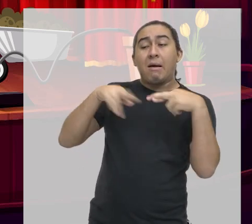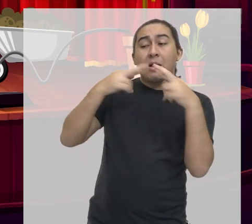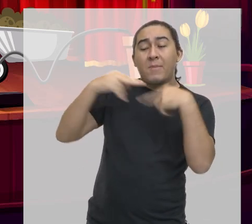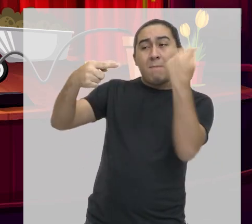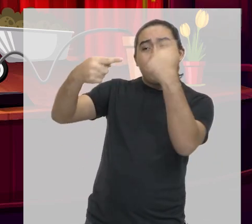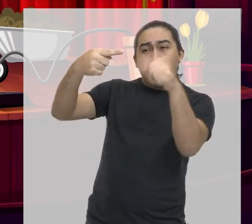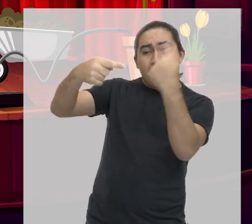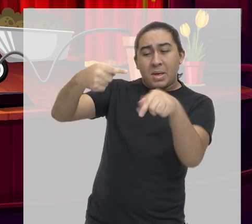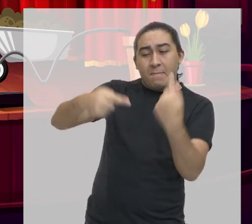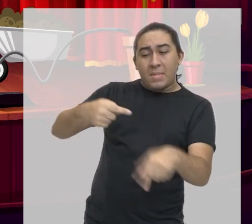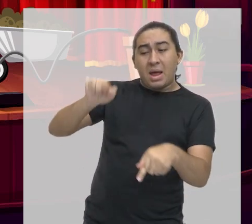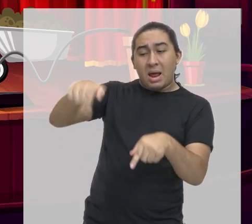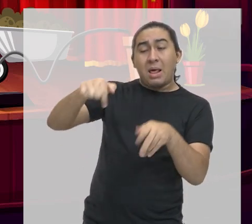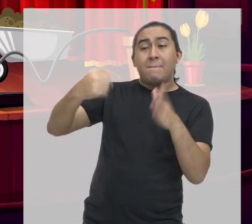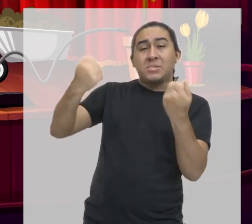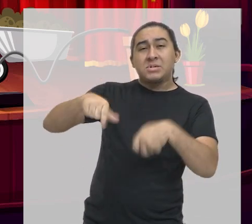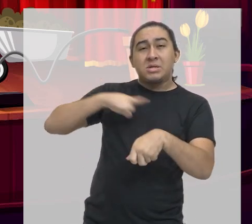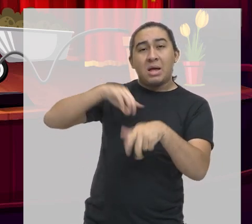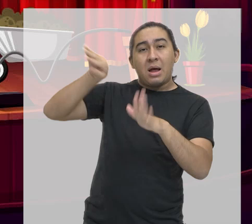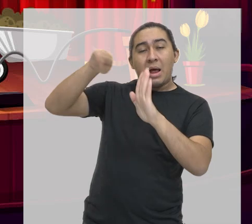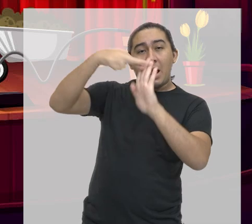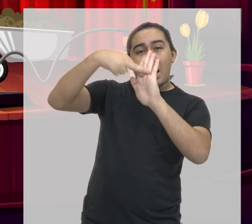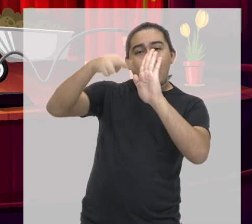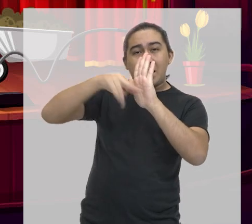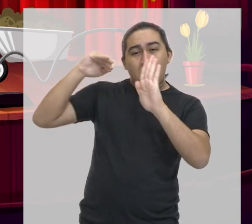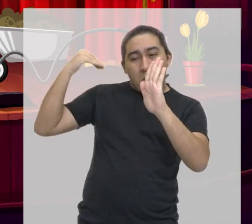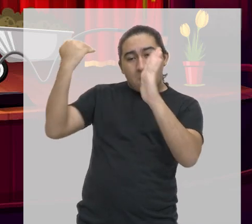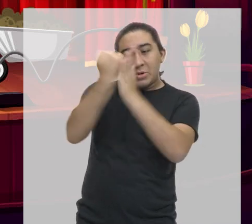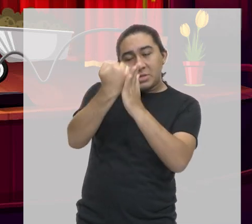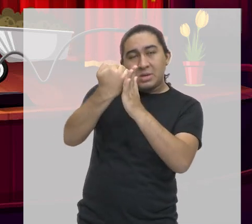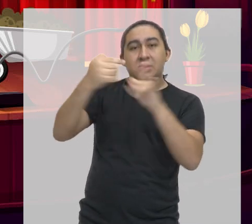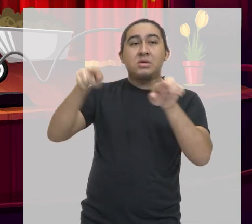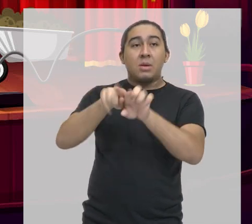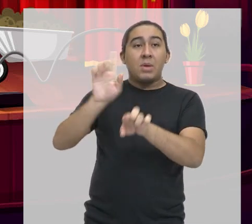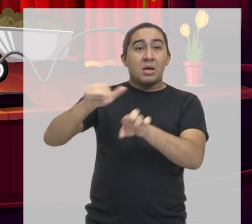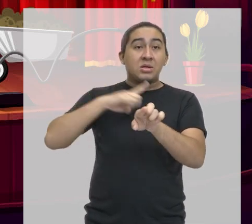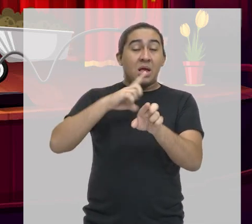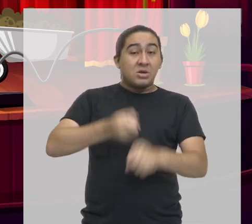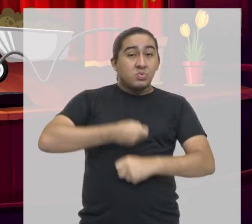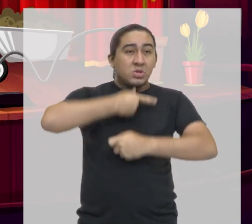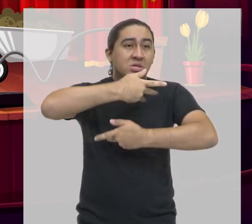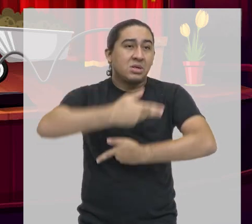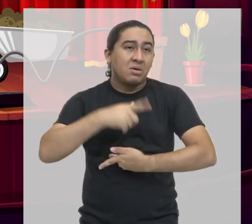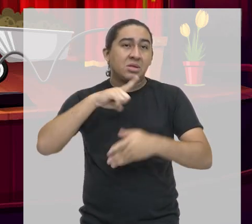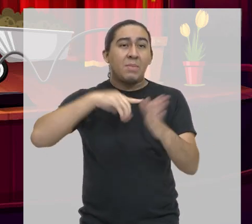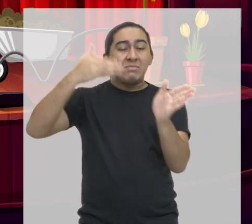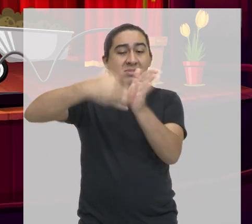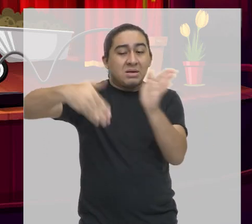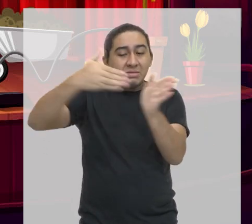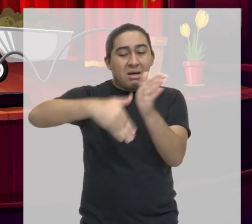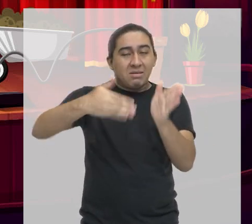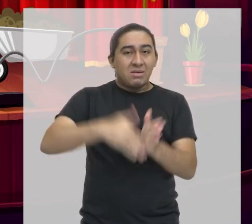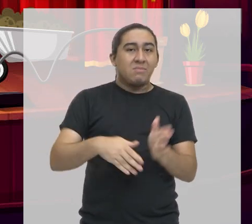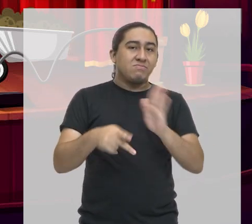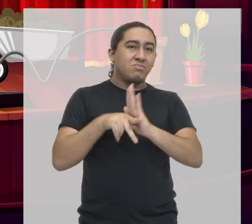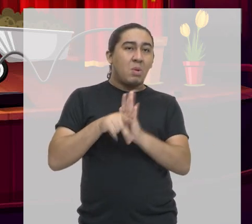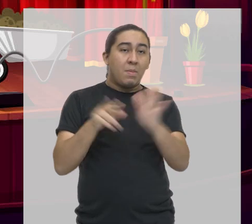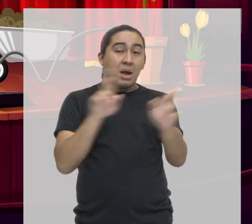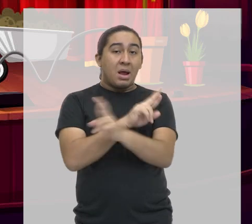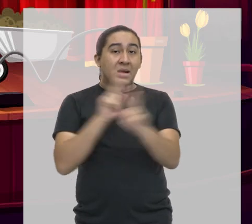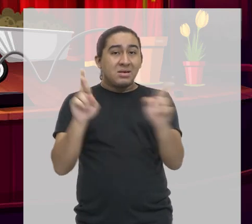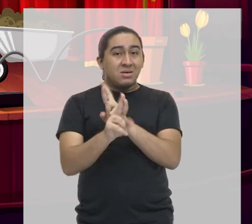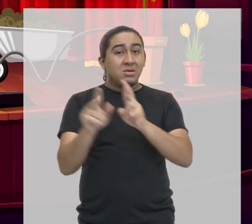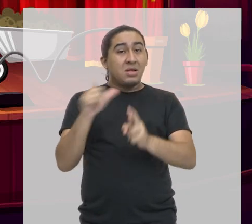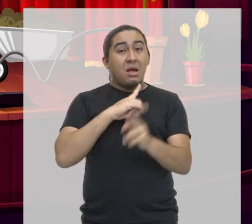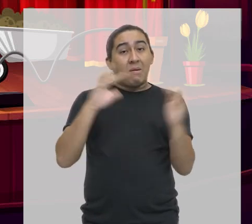impondo regras e dominando o ambiente. Ele simboliza as pressões e limitações que as relações podem